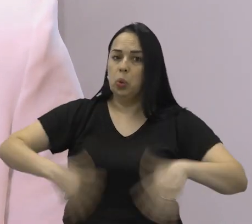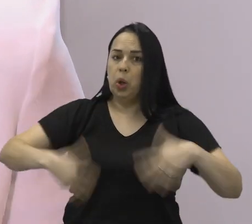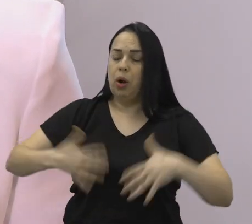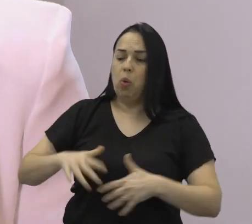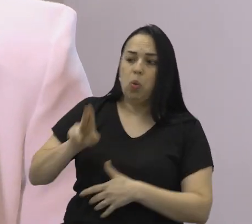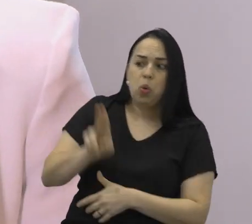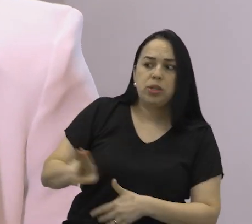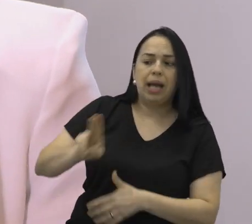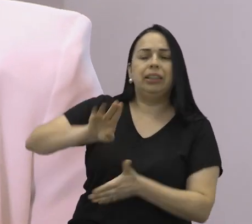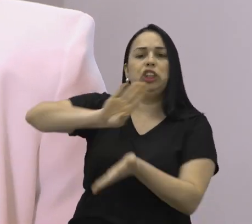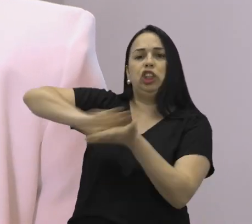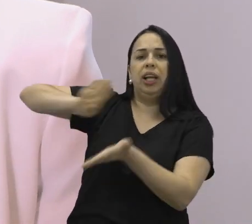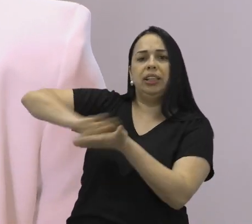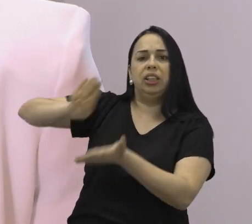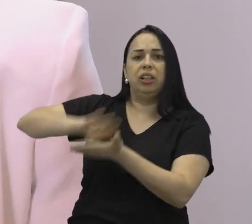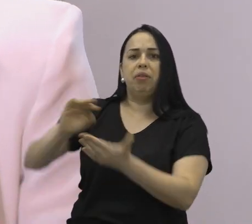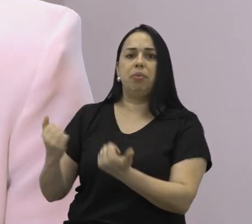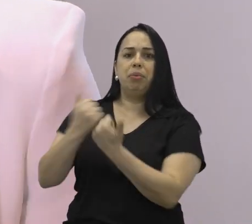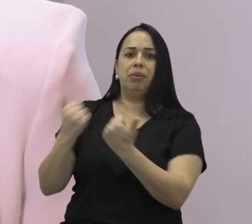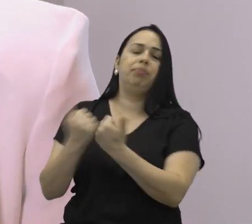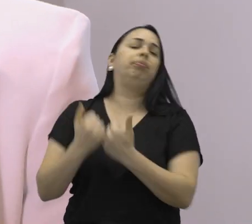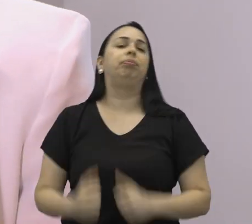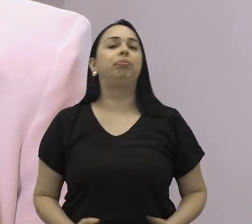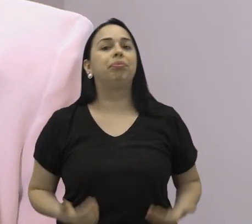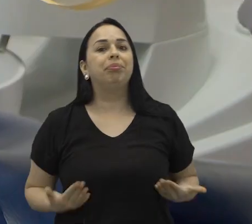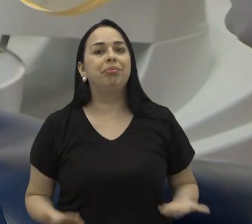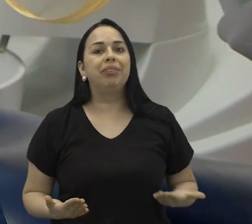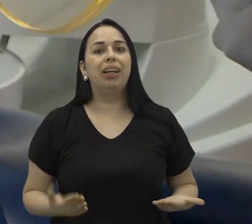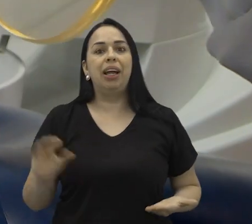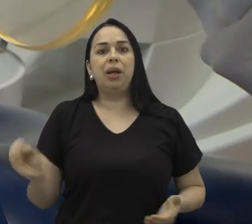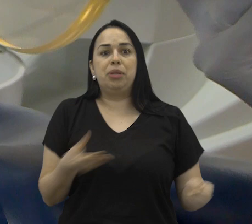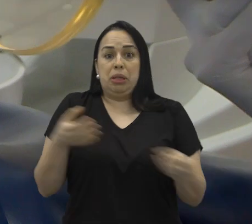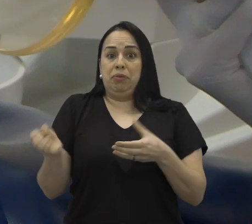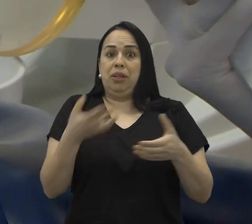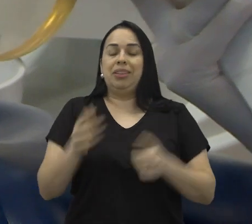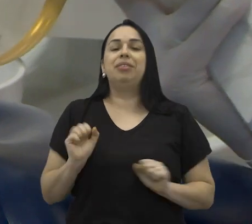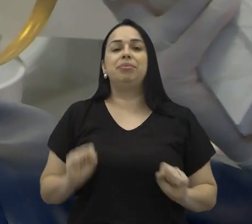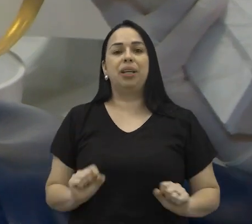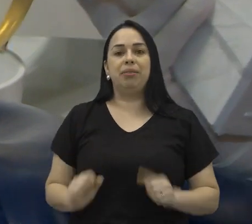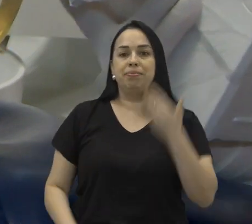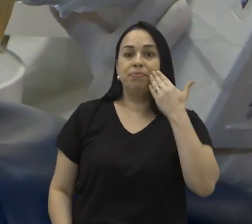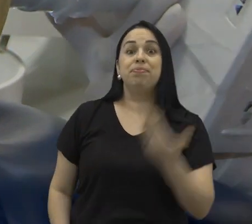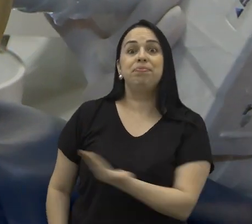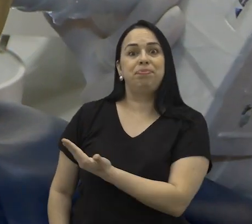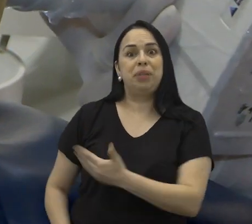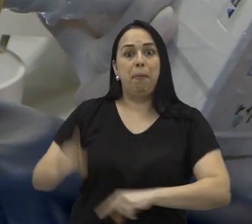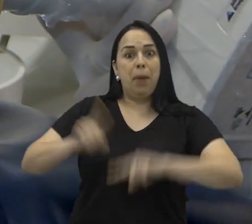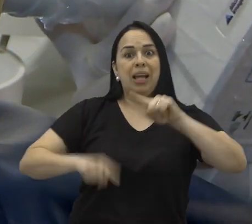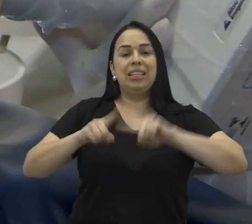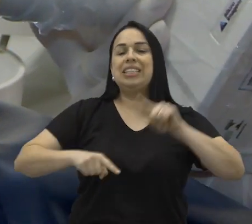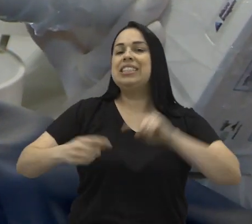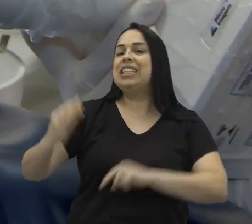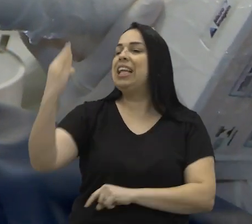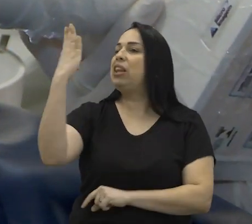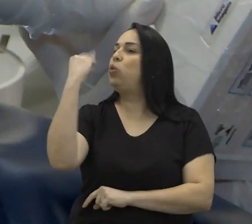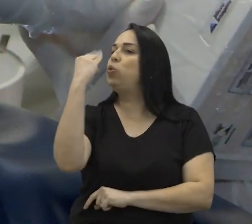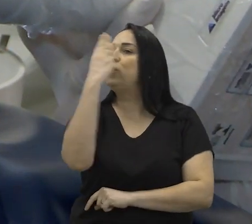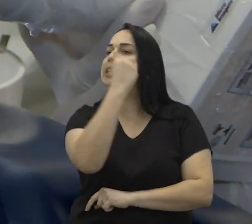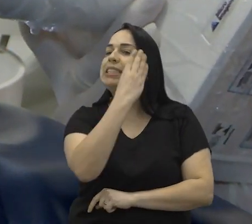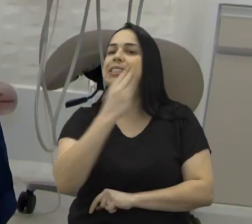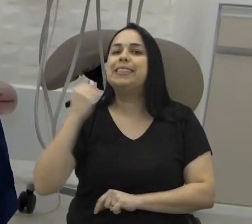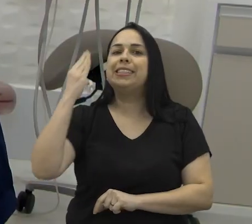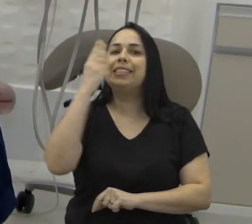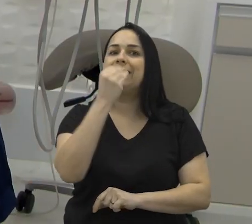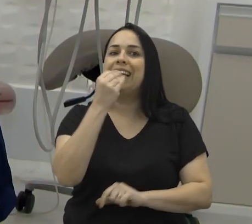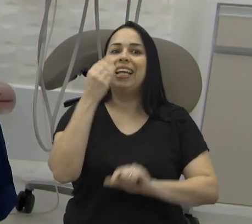esse uso desses materiais foi o que a gente buscou aqui no consultório. Dentre as novidades está esse equipamento de radiografia